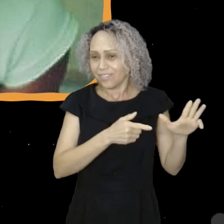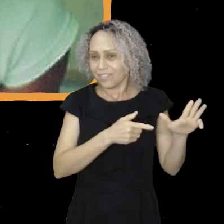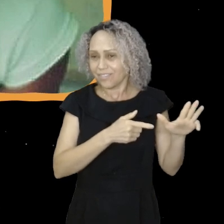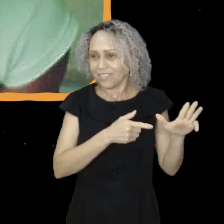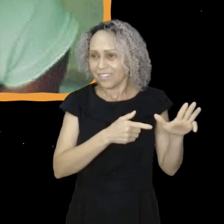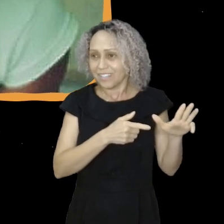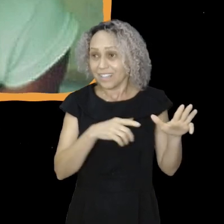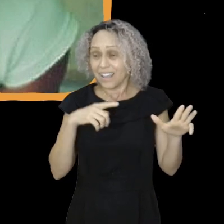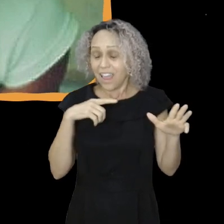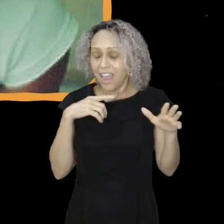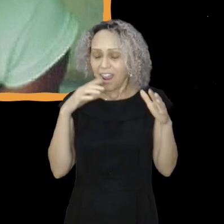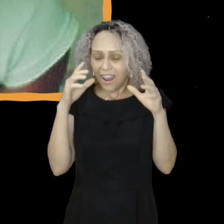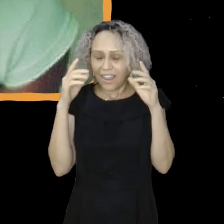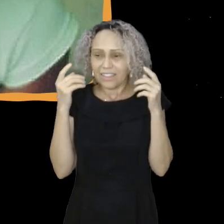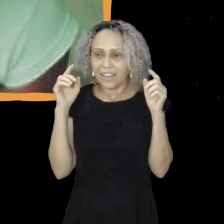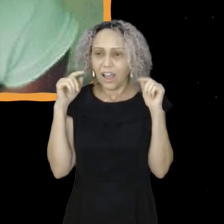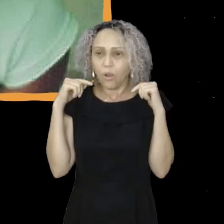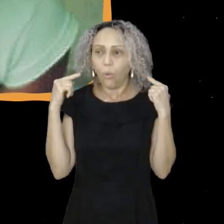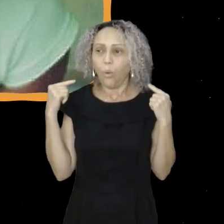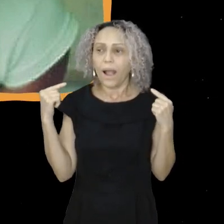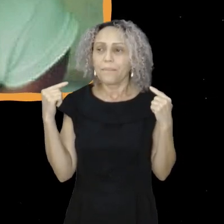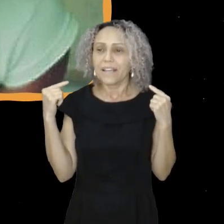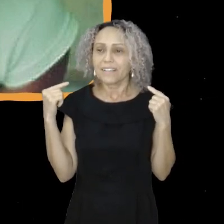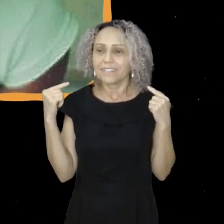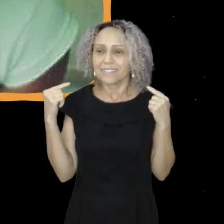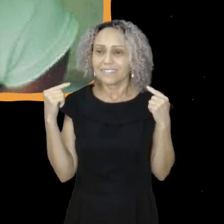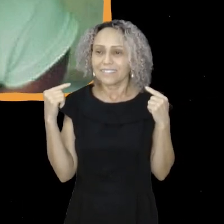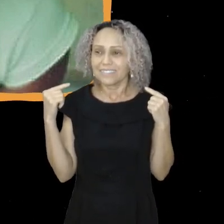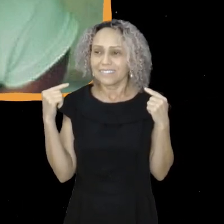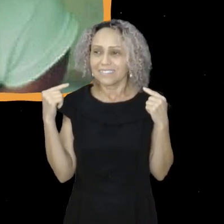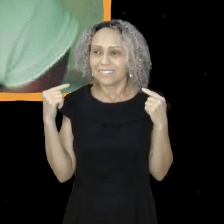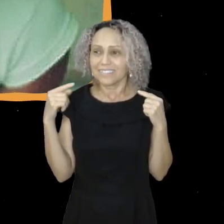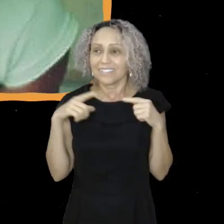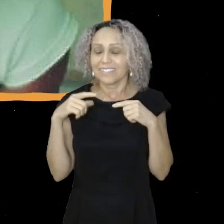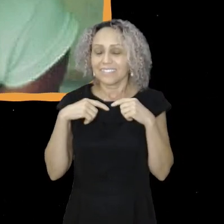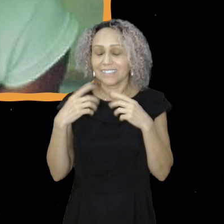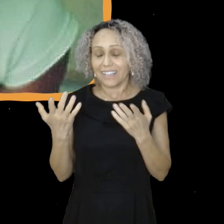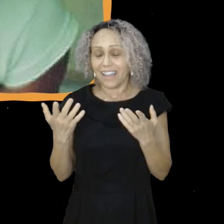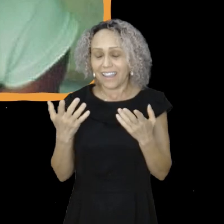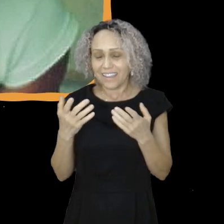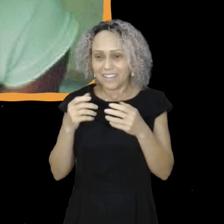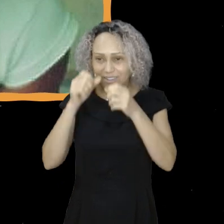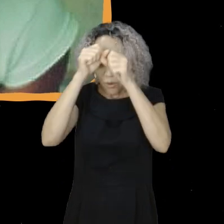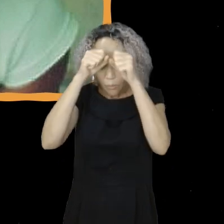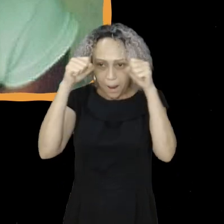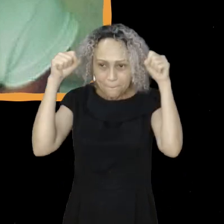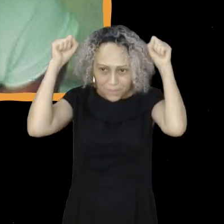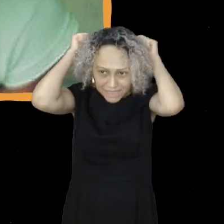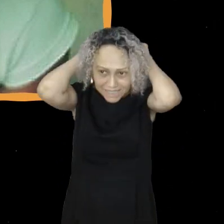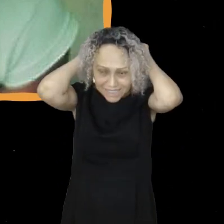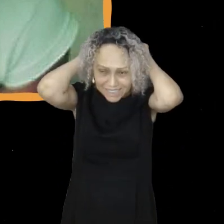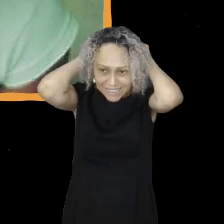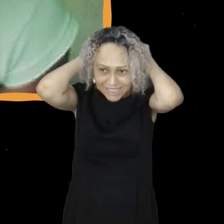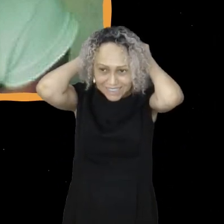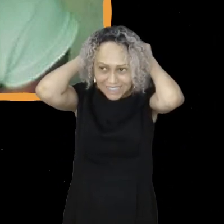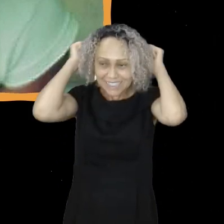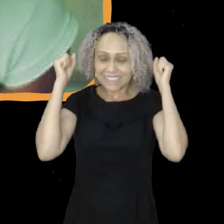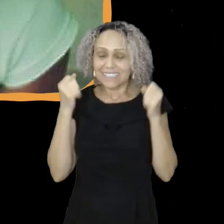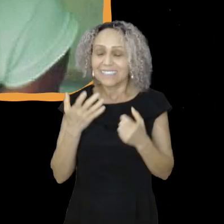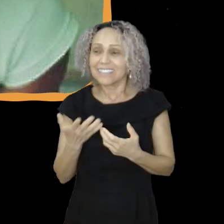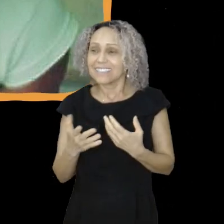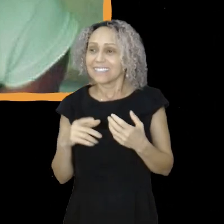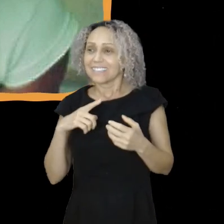tá com um cachinho solto, assim, e o cabelo preso com uma bandana, com a campanha, né? Com o 13, com a estrela